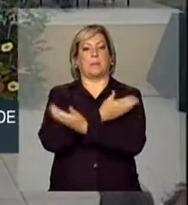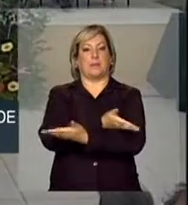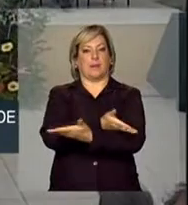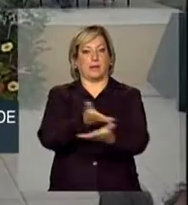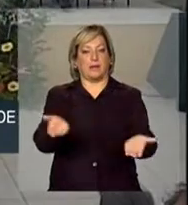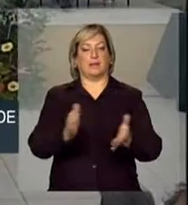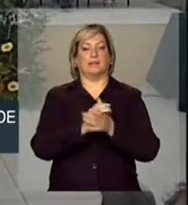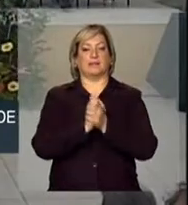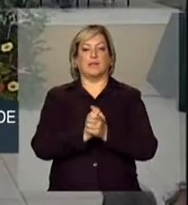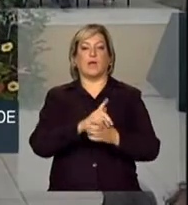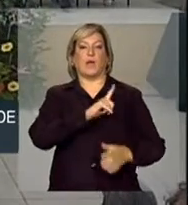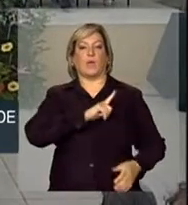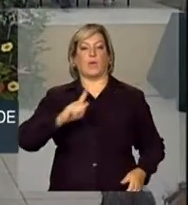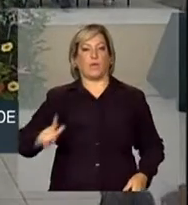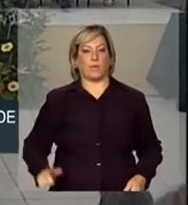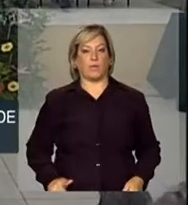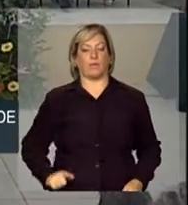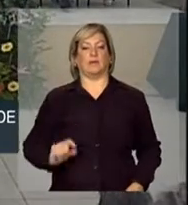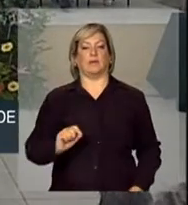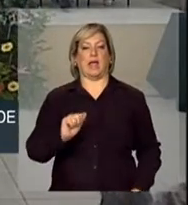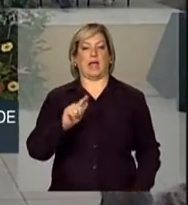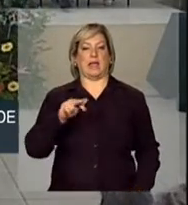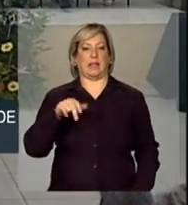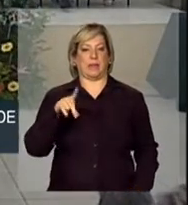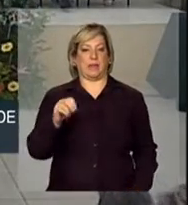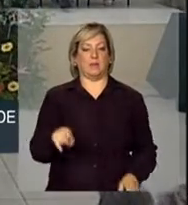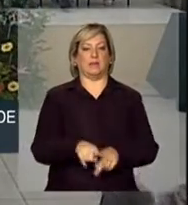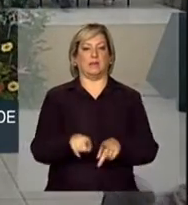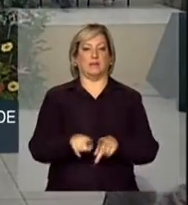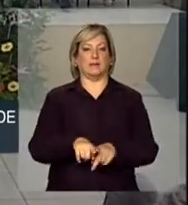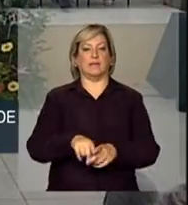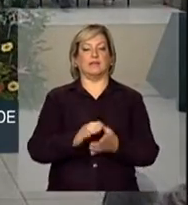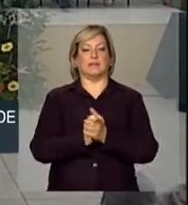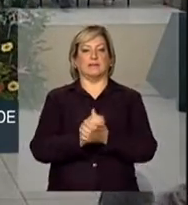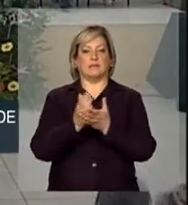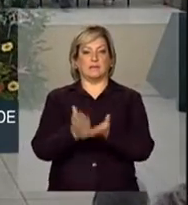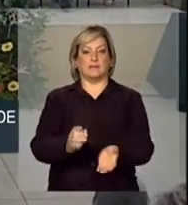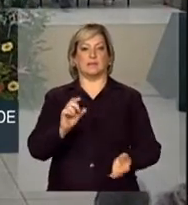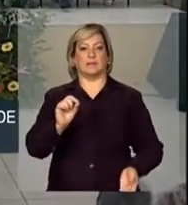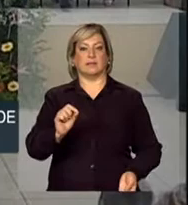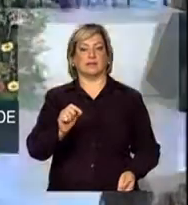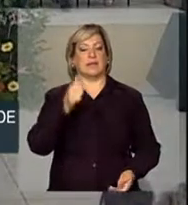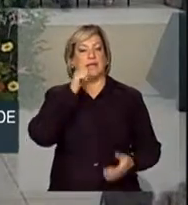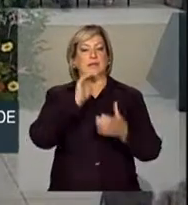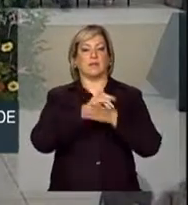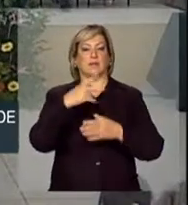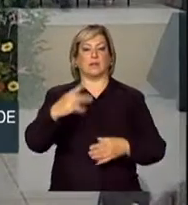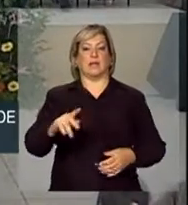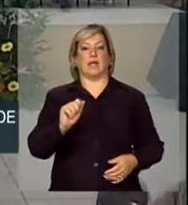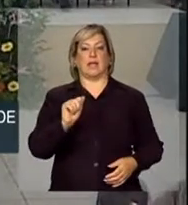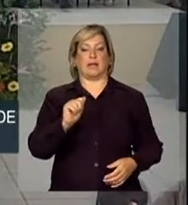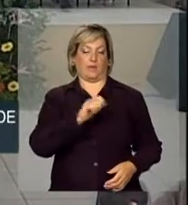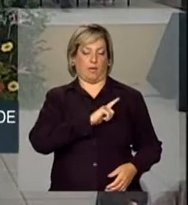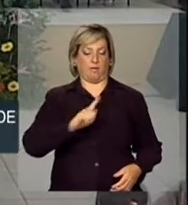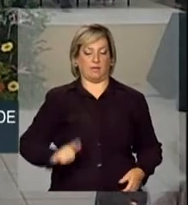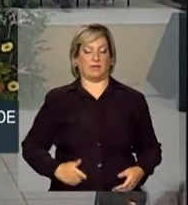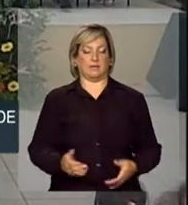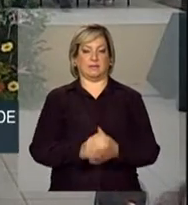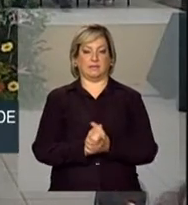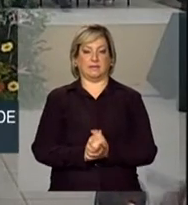saudar o nosso Governador Agnelo Queiroz saudar a nossa colega e primeira dama Dra Ilza